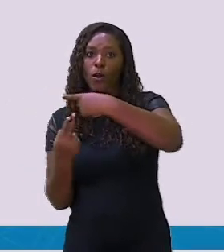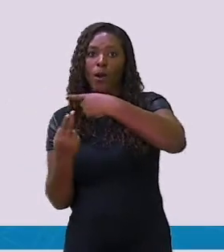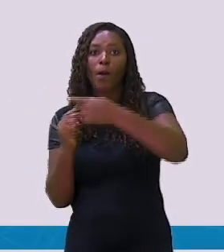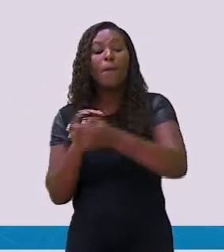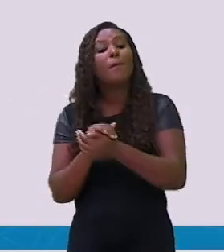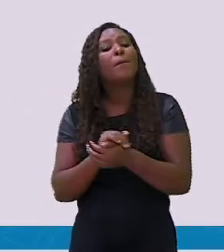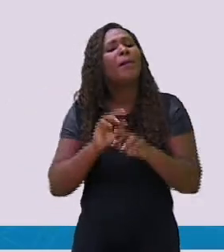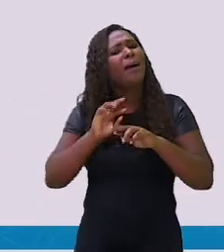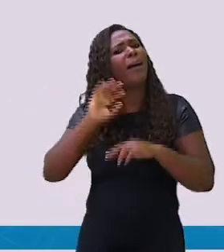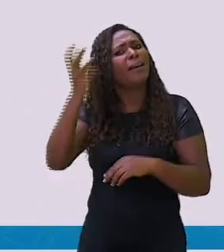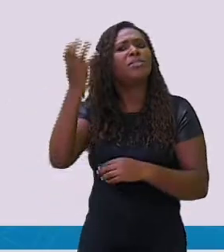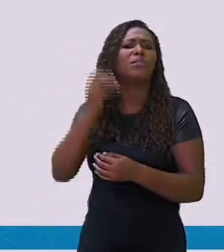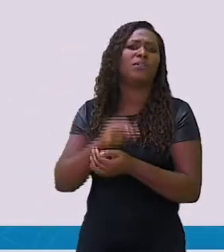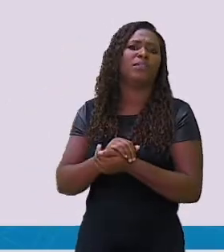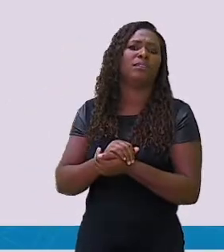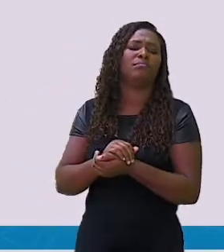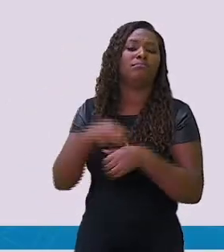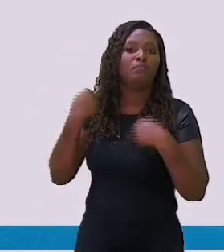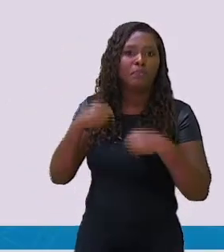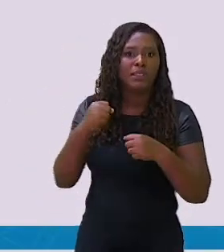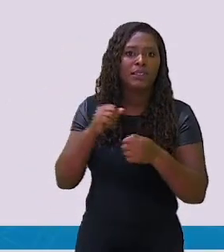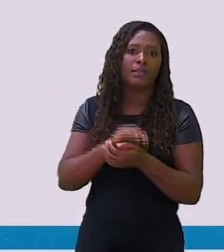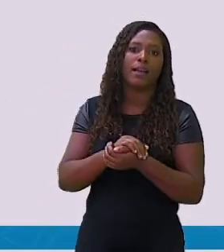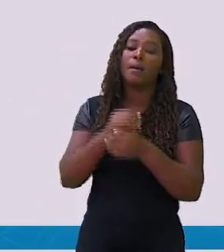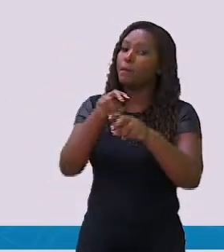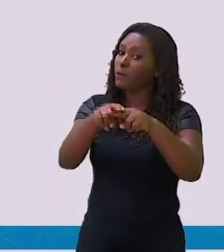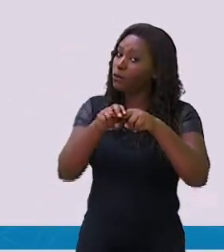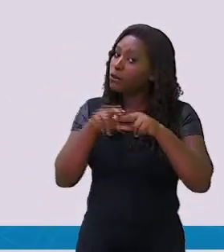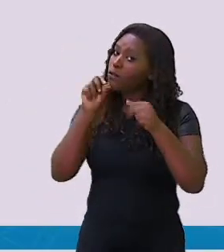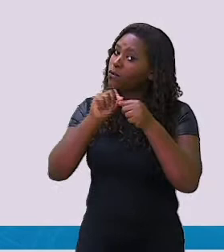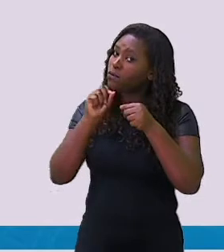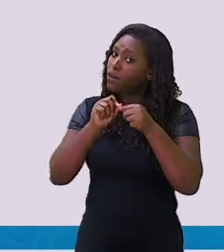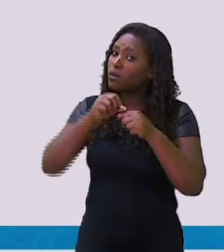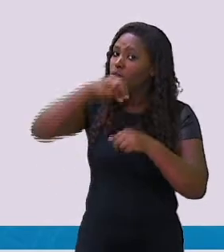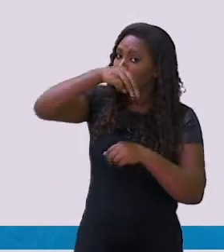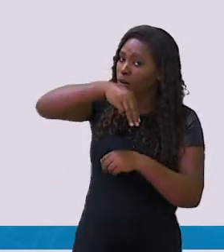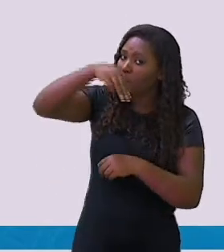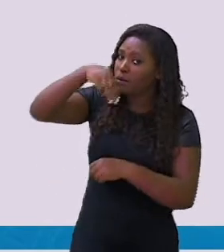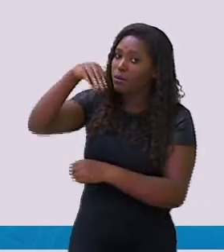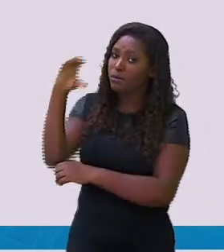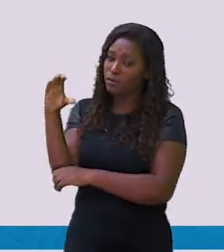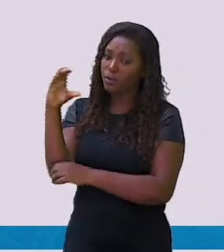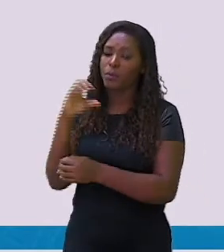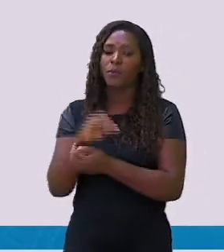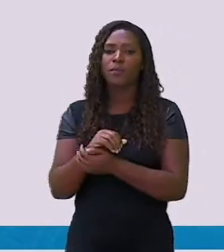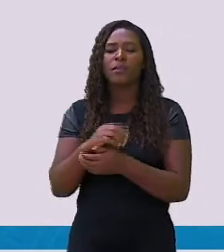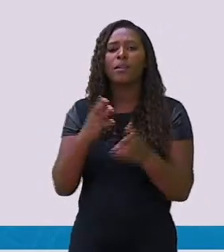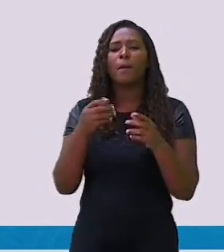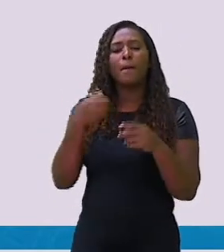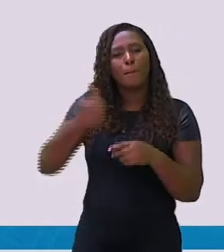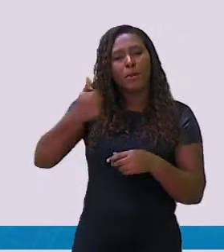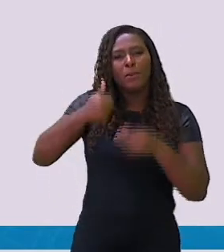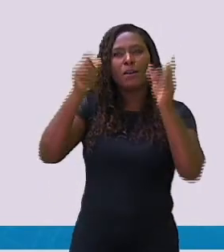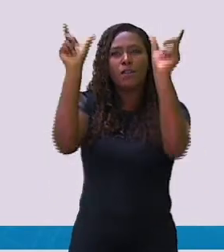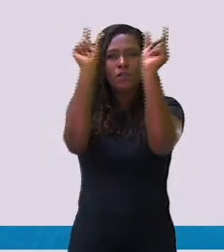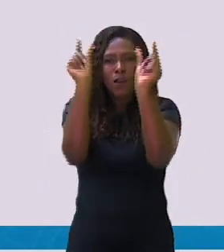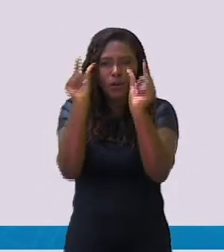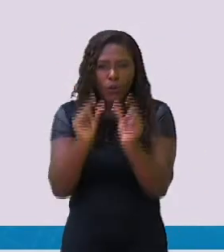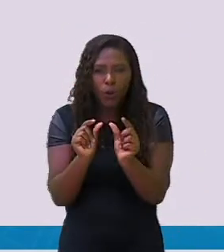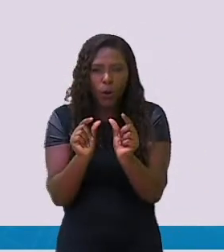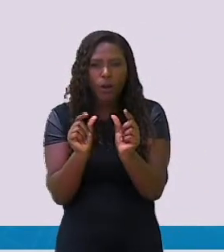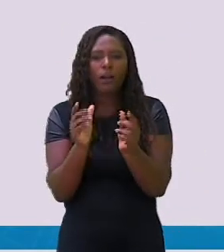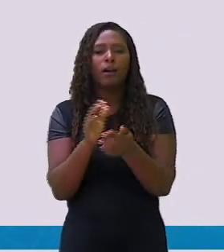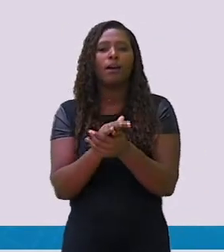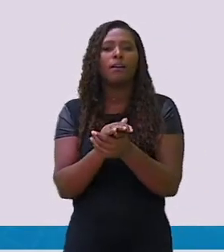então por isso vou fazer o MMC vamos vamos fatorar aqui por